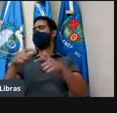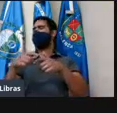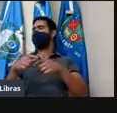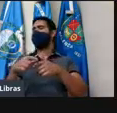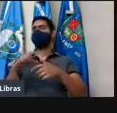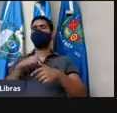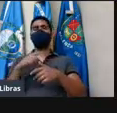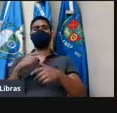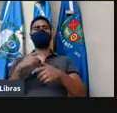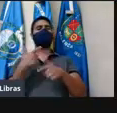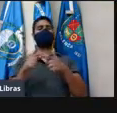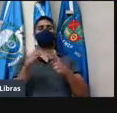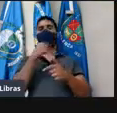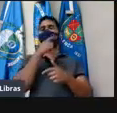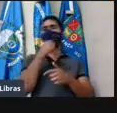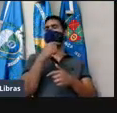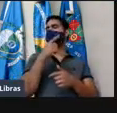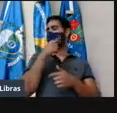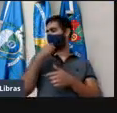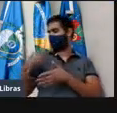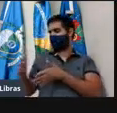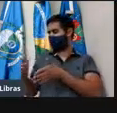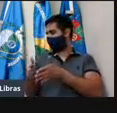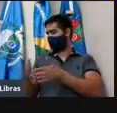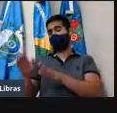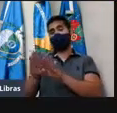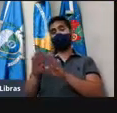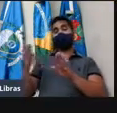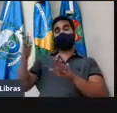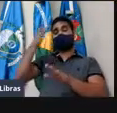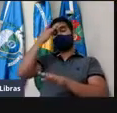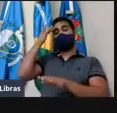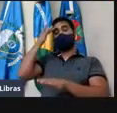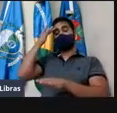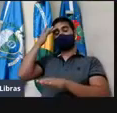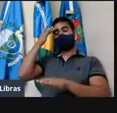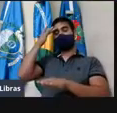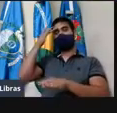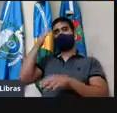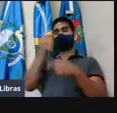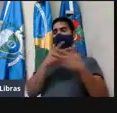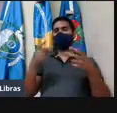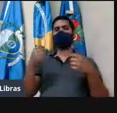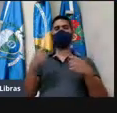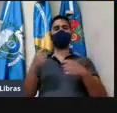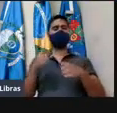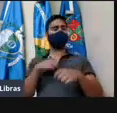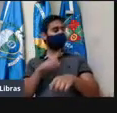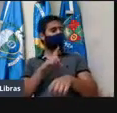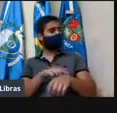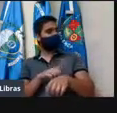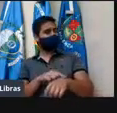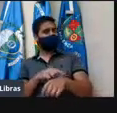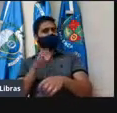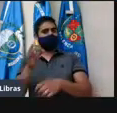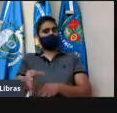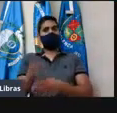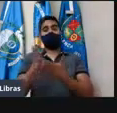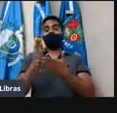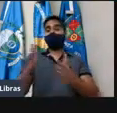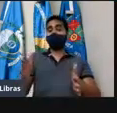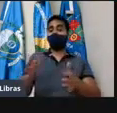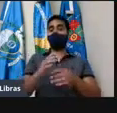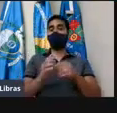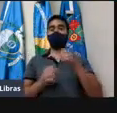João Bonito, Osório, onde o esgoto passa na porta das pessoas. Isso tem que estar com data marcada para